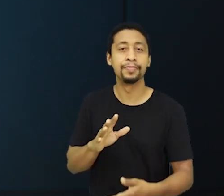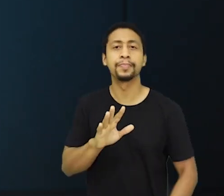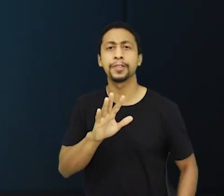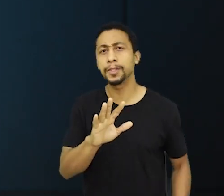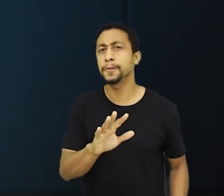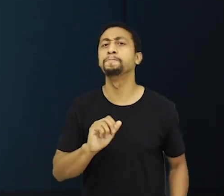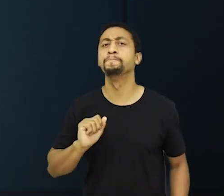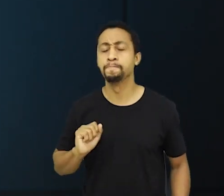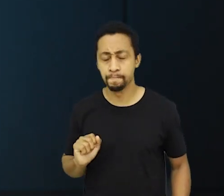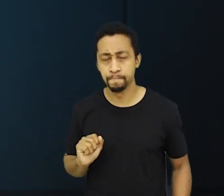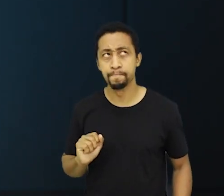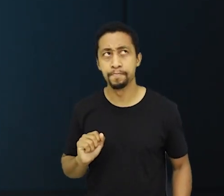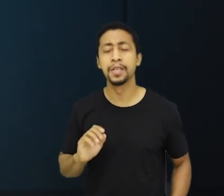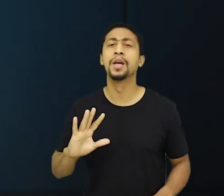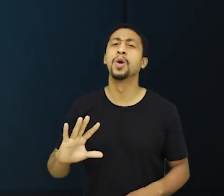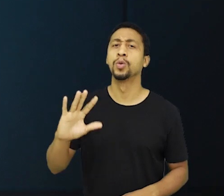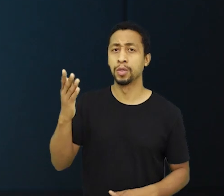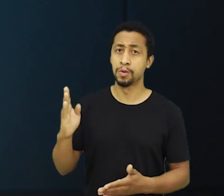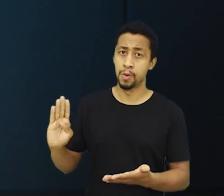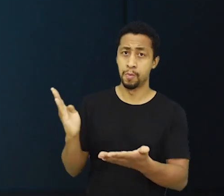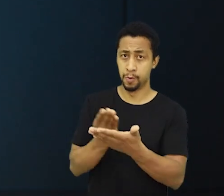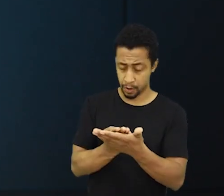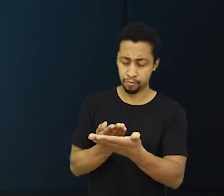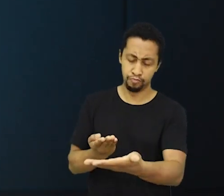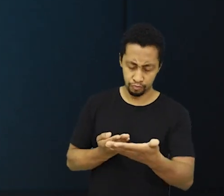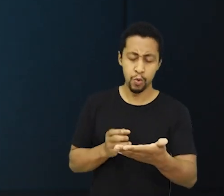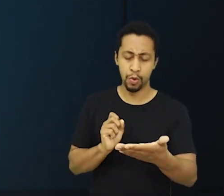Agora, o processo, a questão da elaboração da sentença,